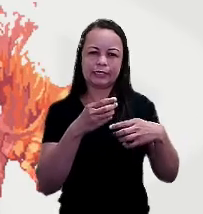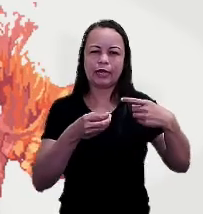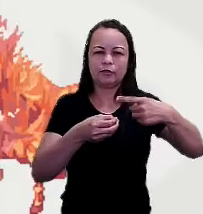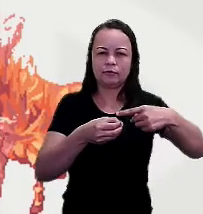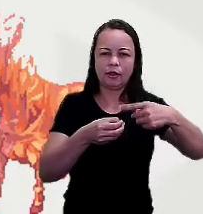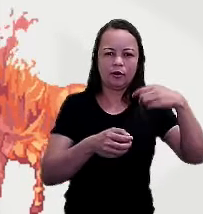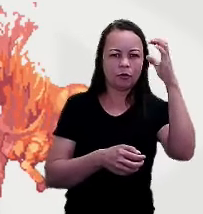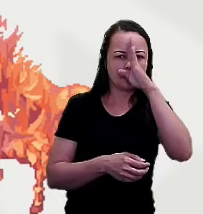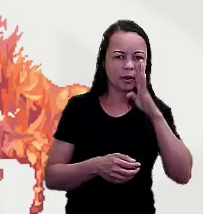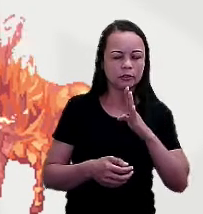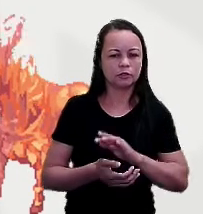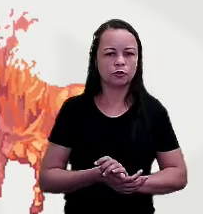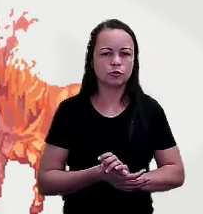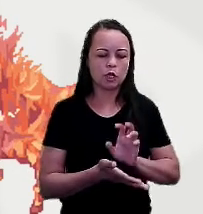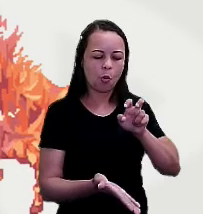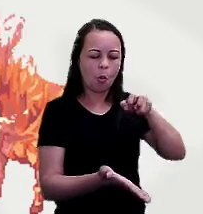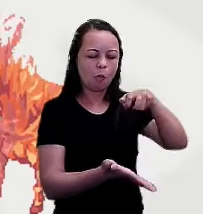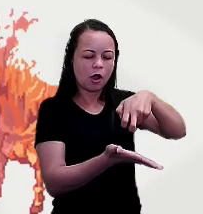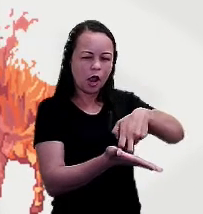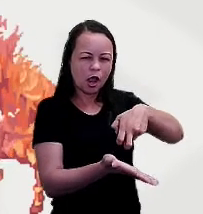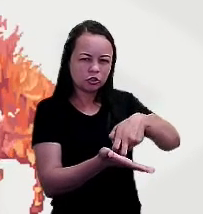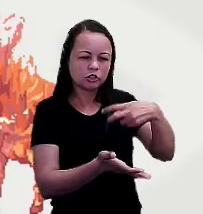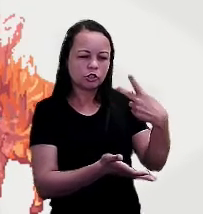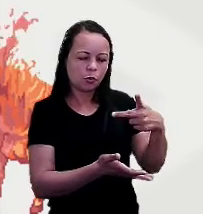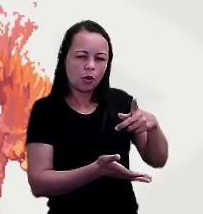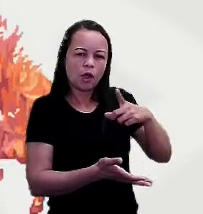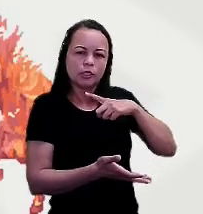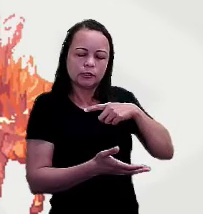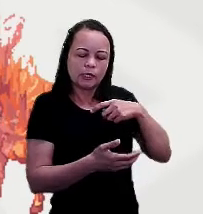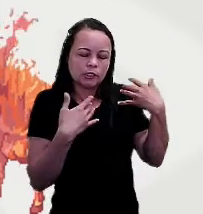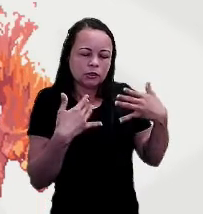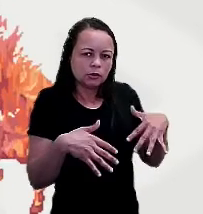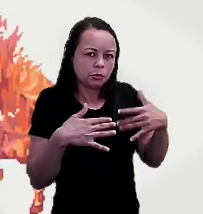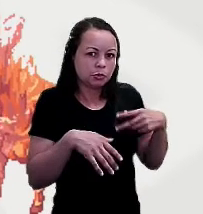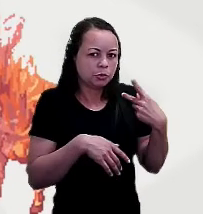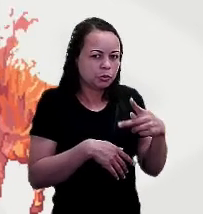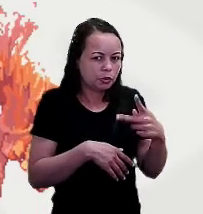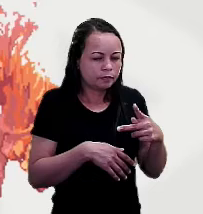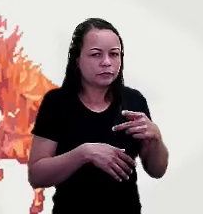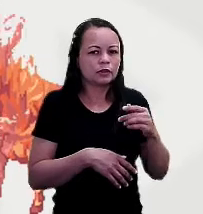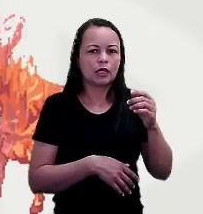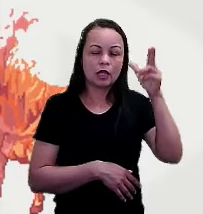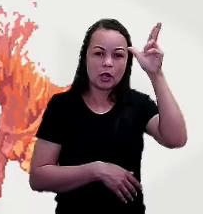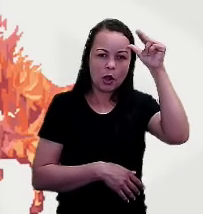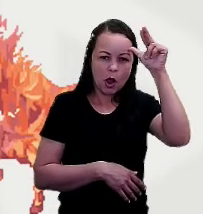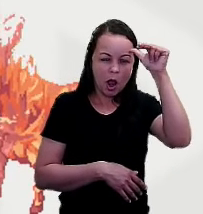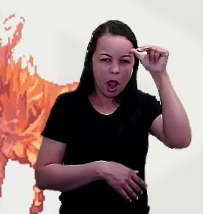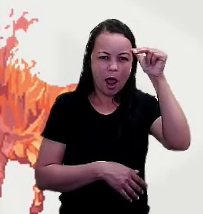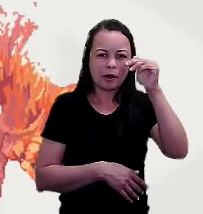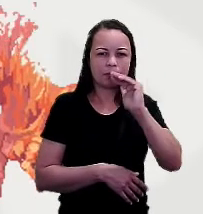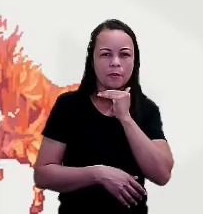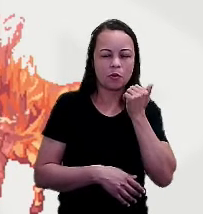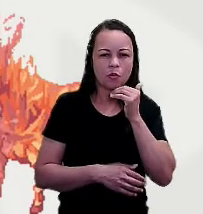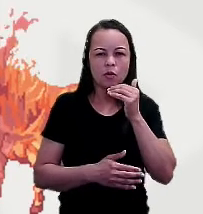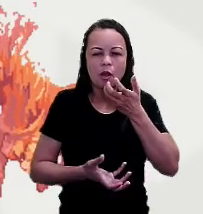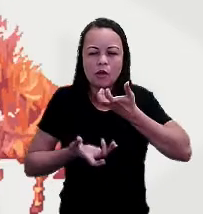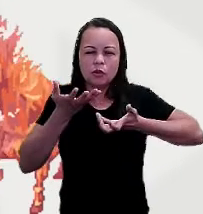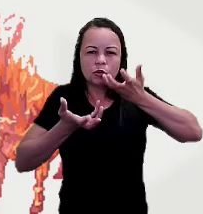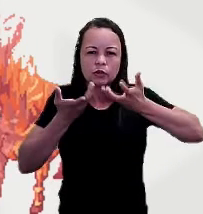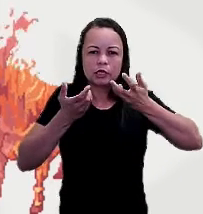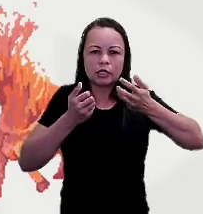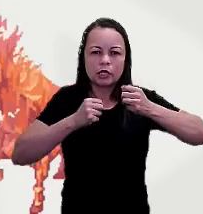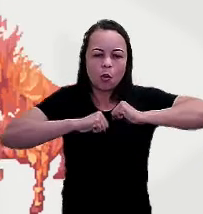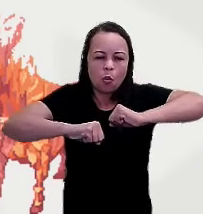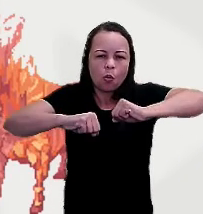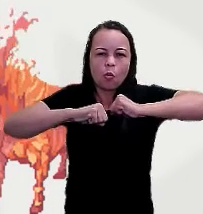como castigo, recebem essa terrível sina. A mula, que corre 7 cidades,